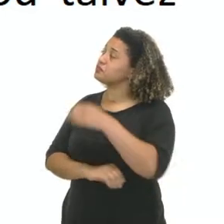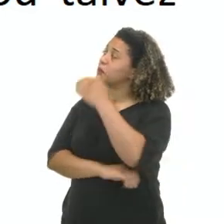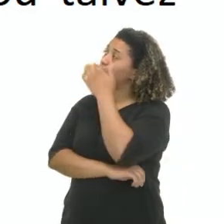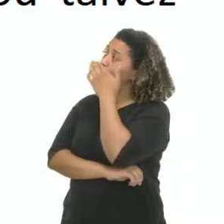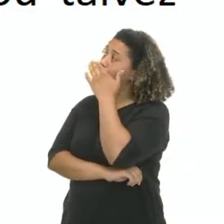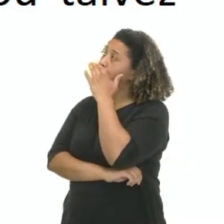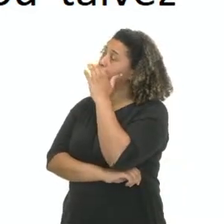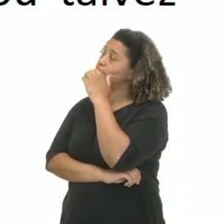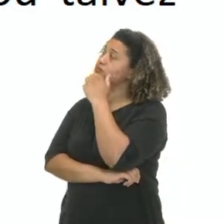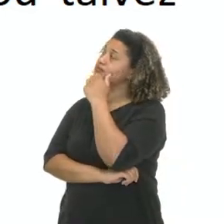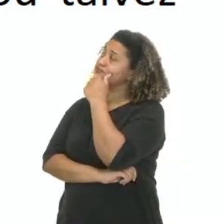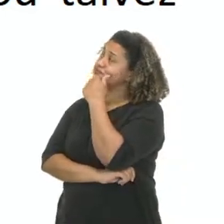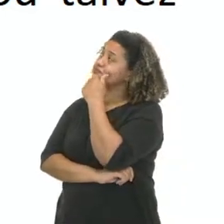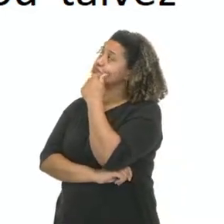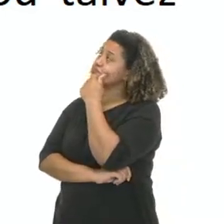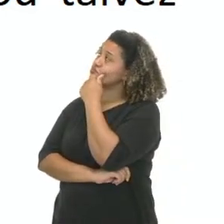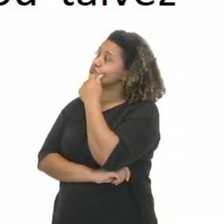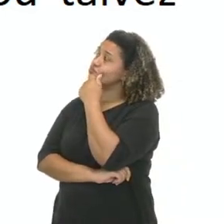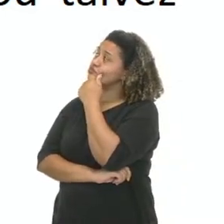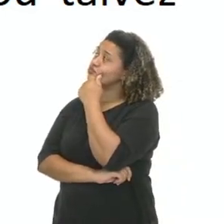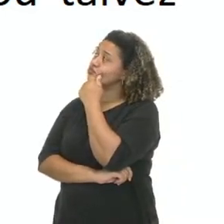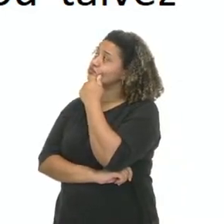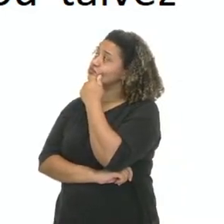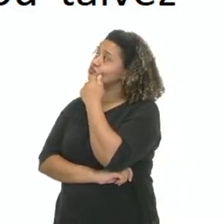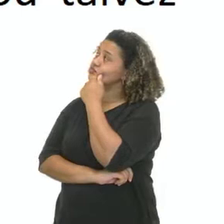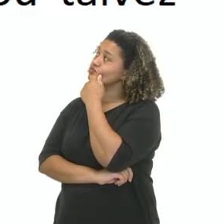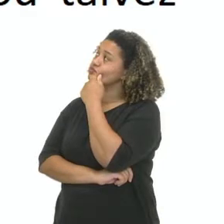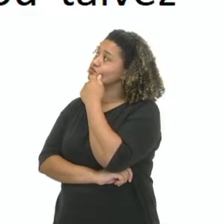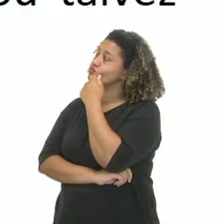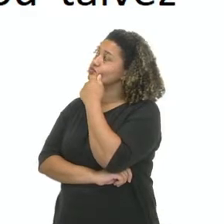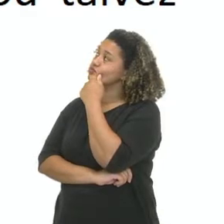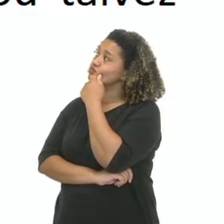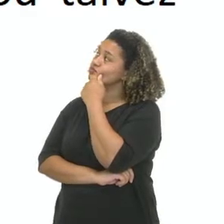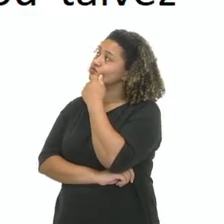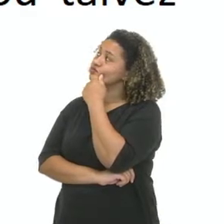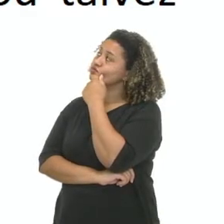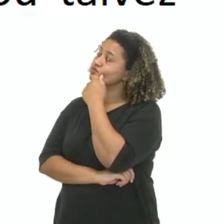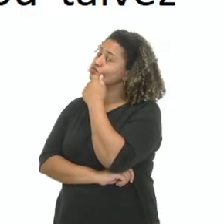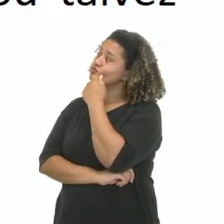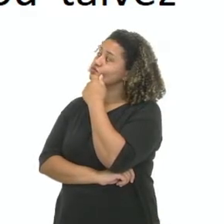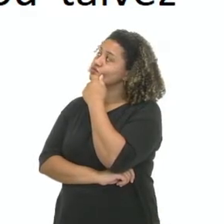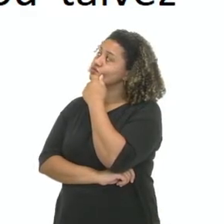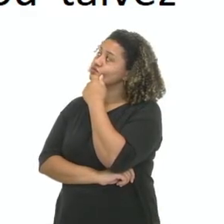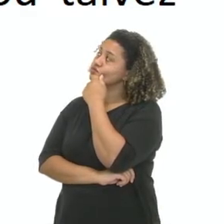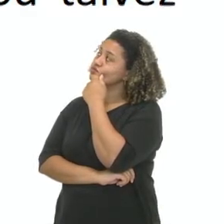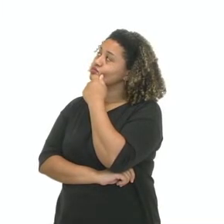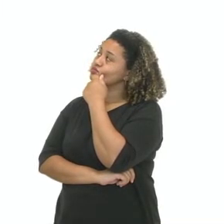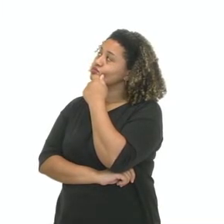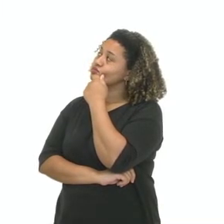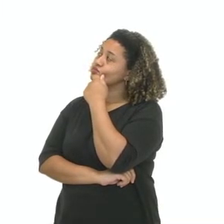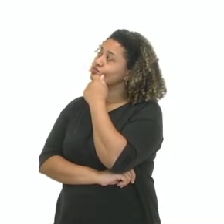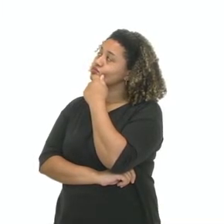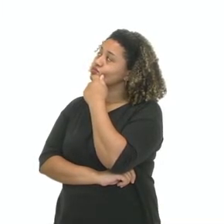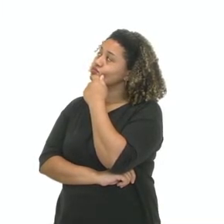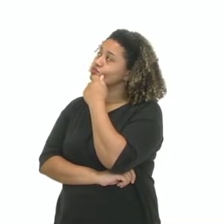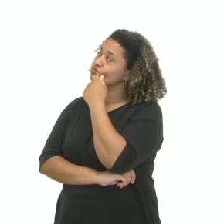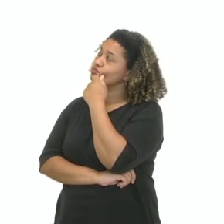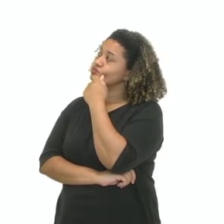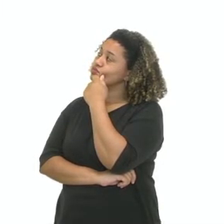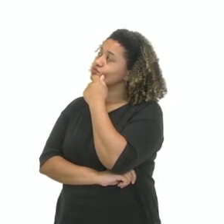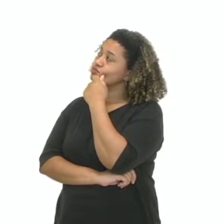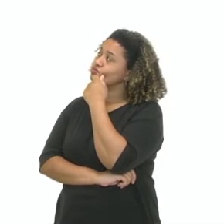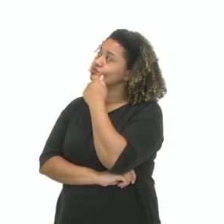daquelas figuras, talvez por puro egocentrismo que lhe é característico ou por mero charme literário.